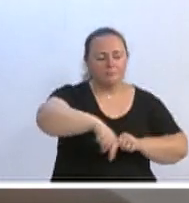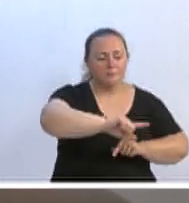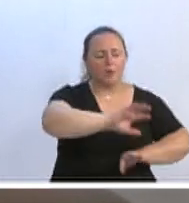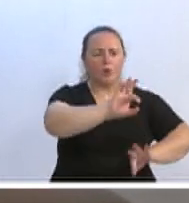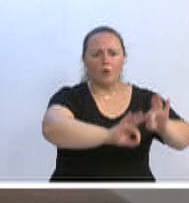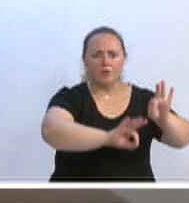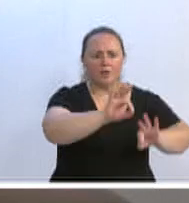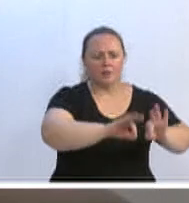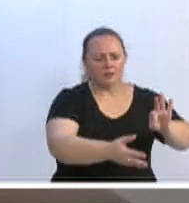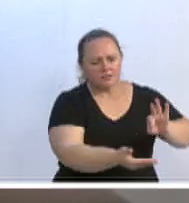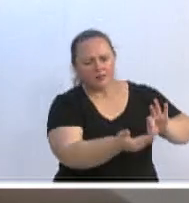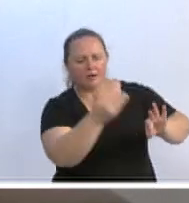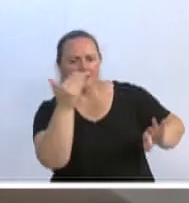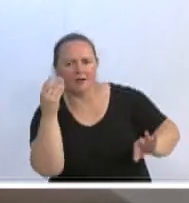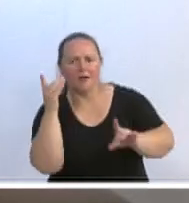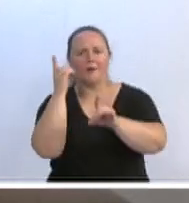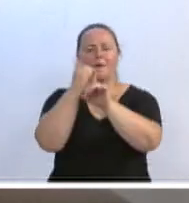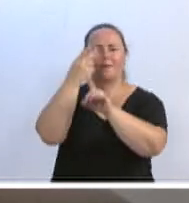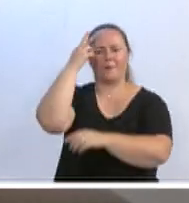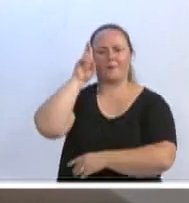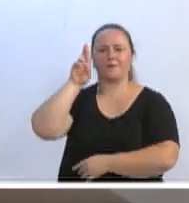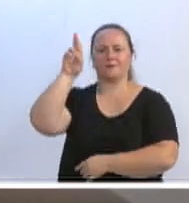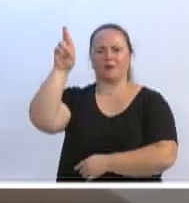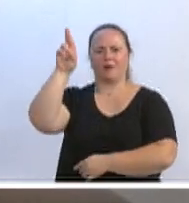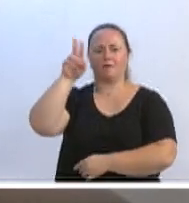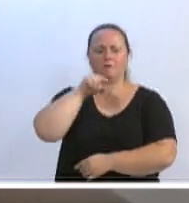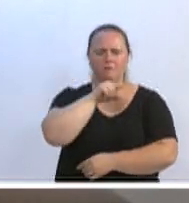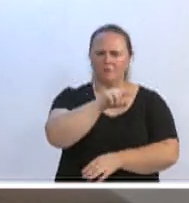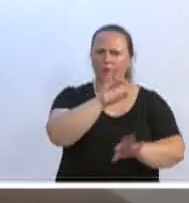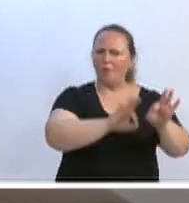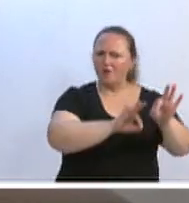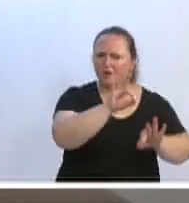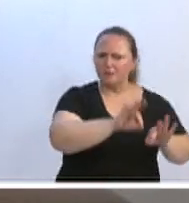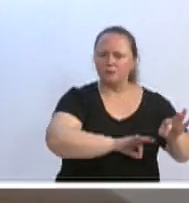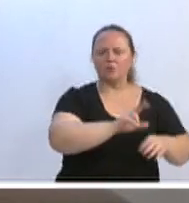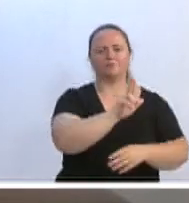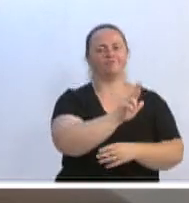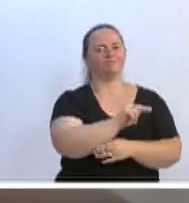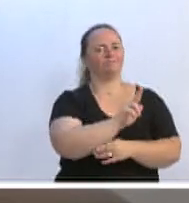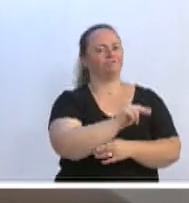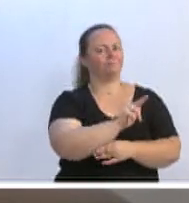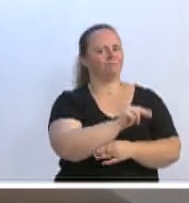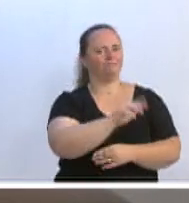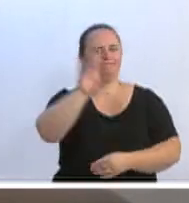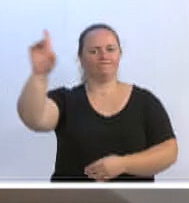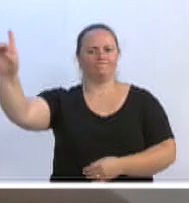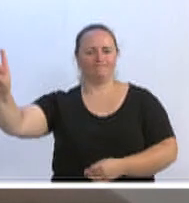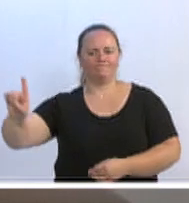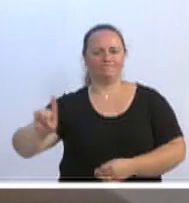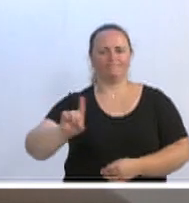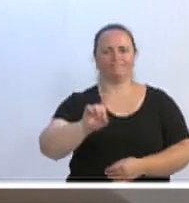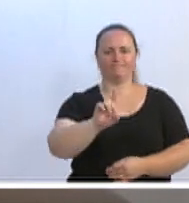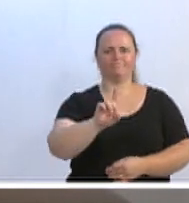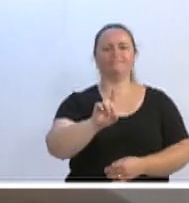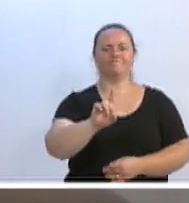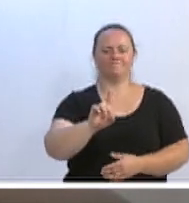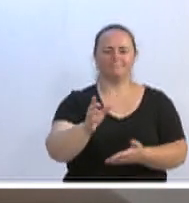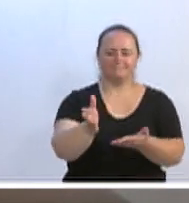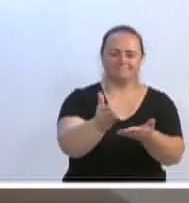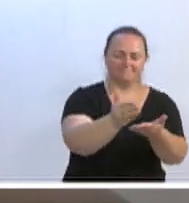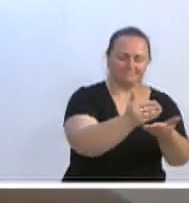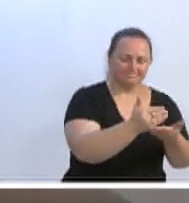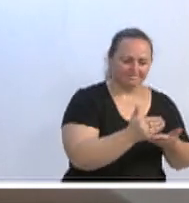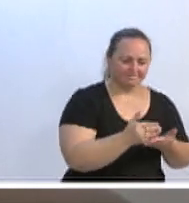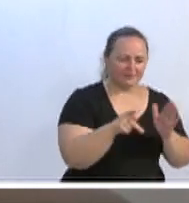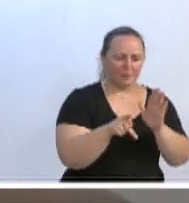para encontrares com o Senhor. Israel não se preparou. Veio o Senhor, veio para os que eram seus, e